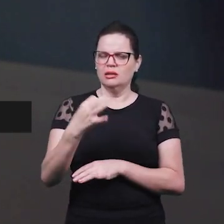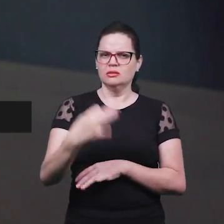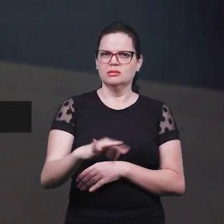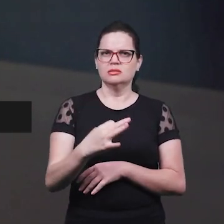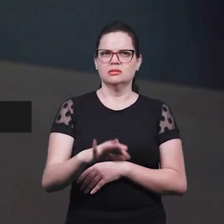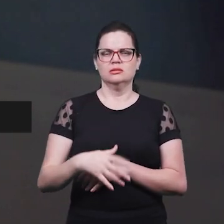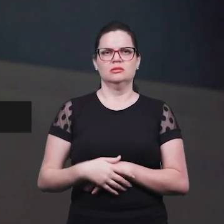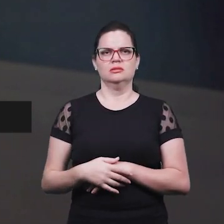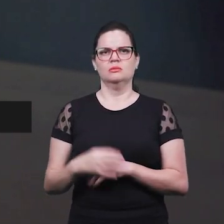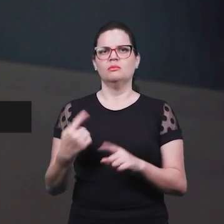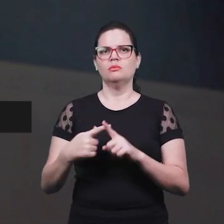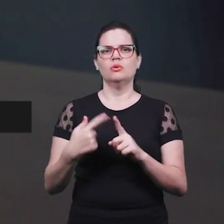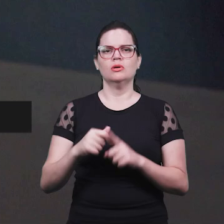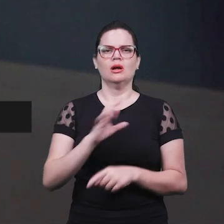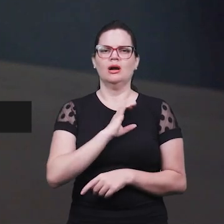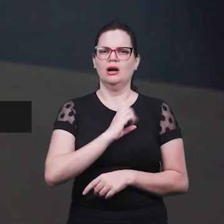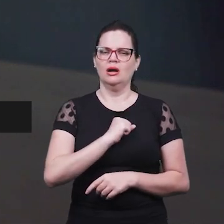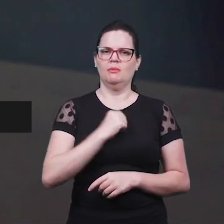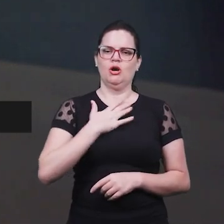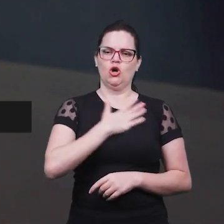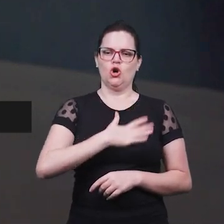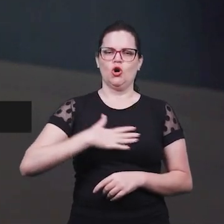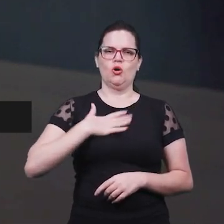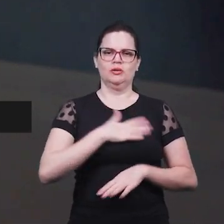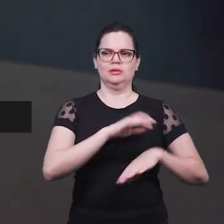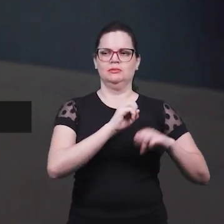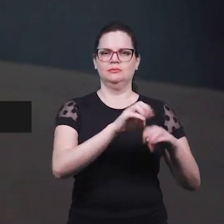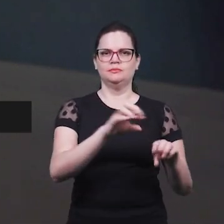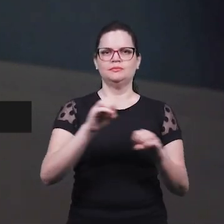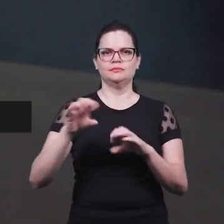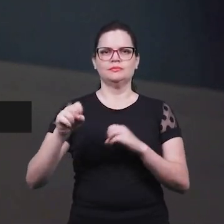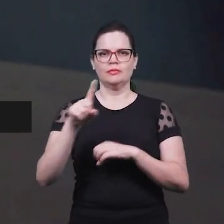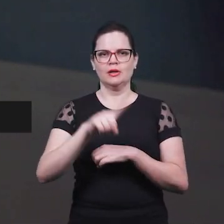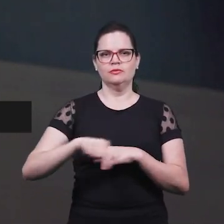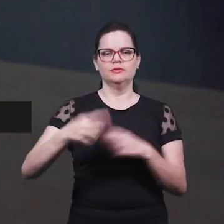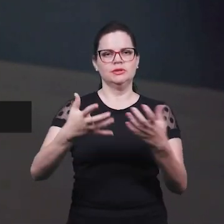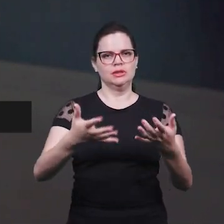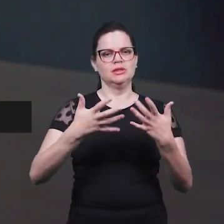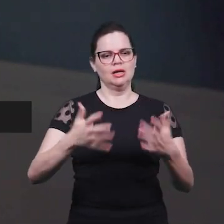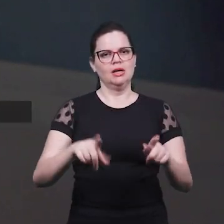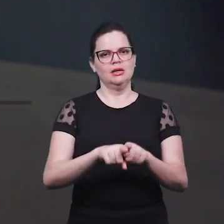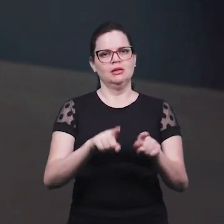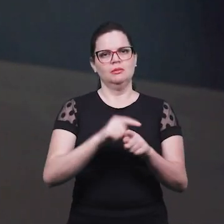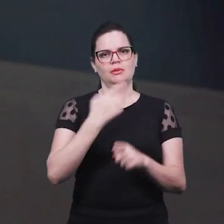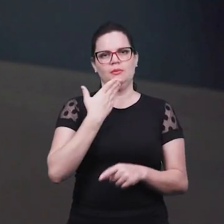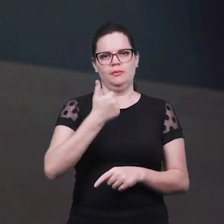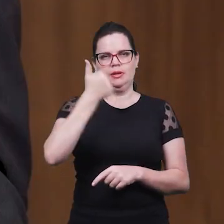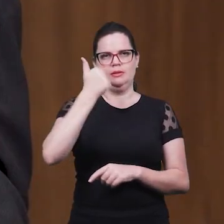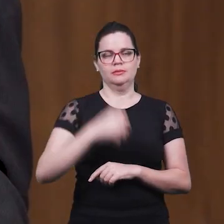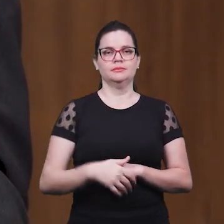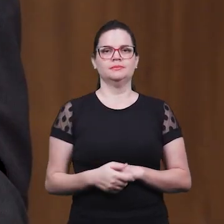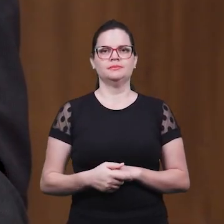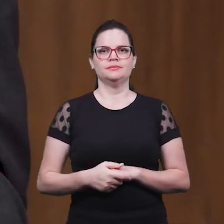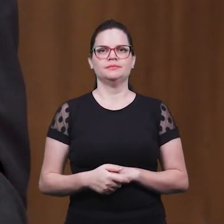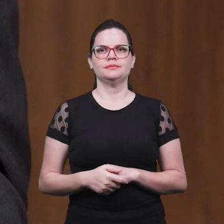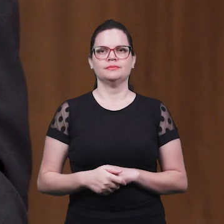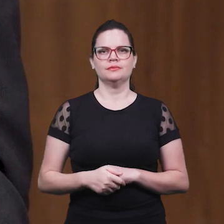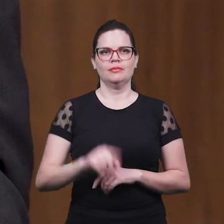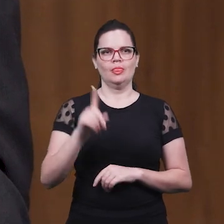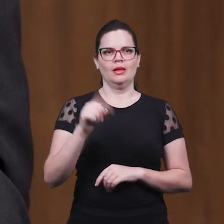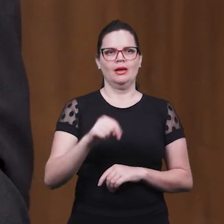por amar aquilo, gostarem daquilo, quererem o melhor, né, para o investidor. Isso é